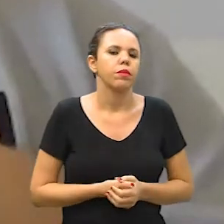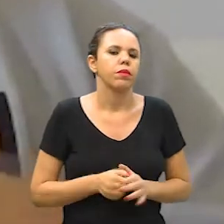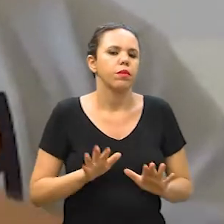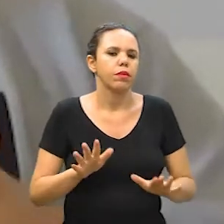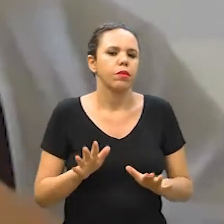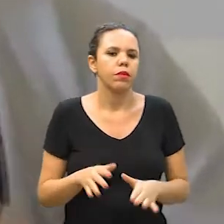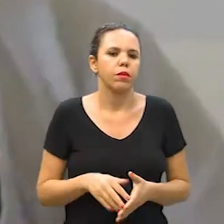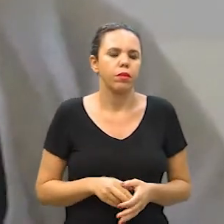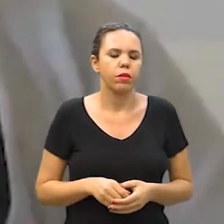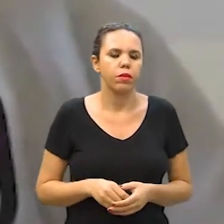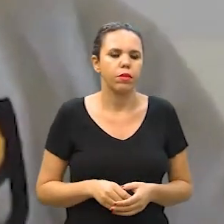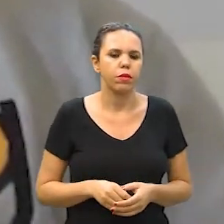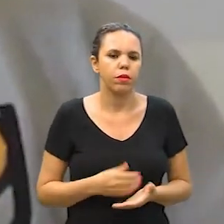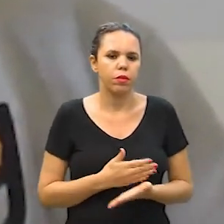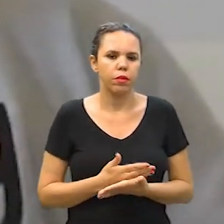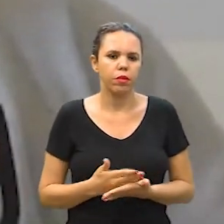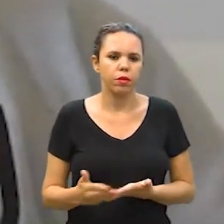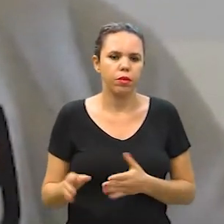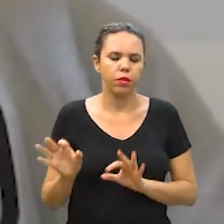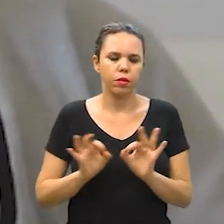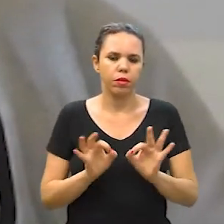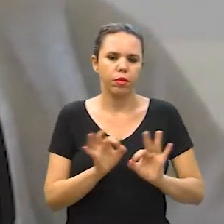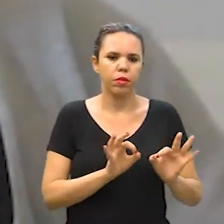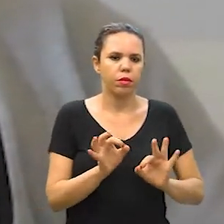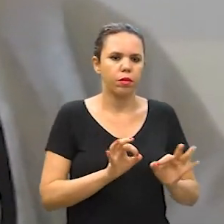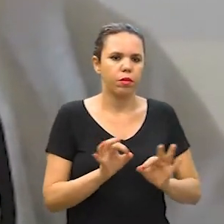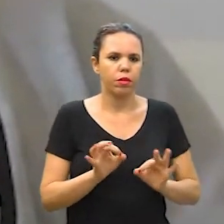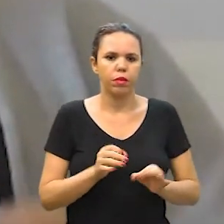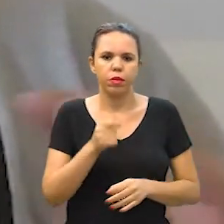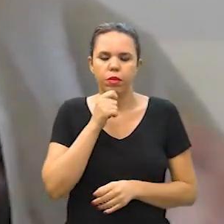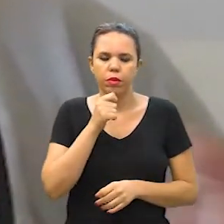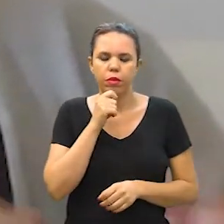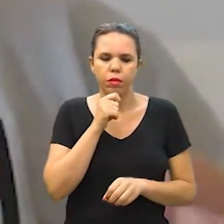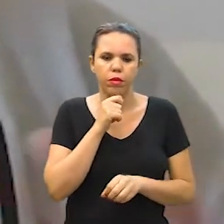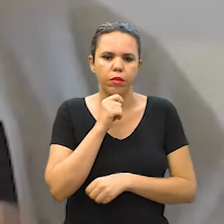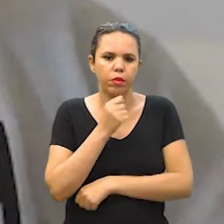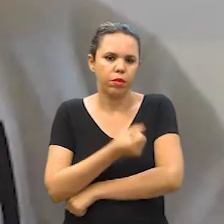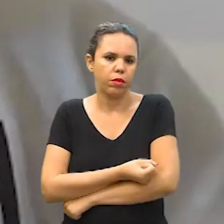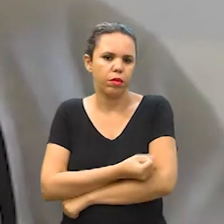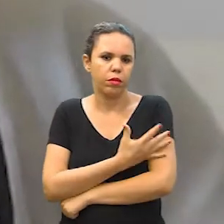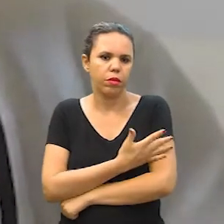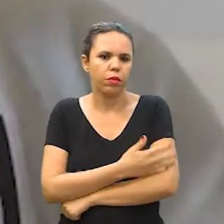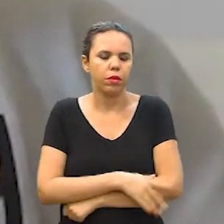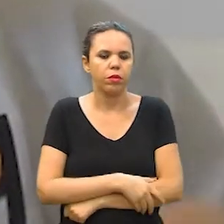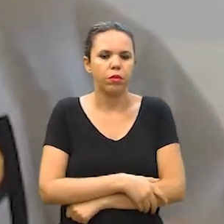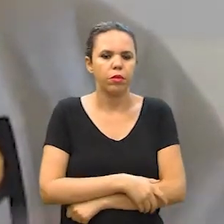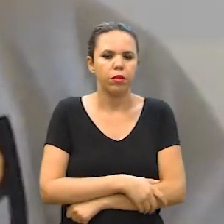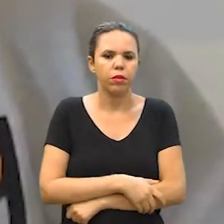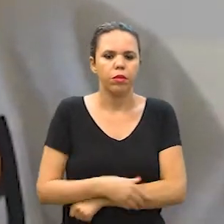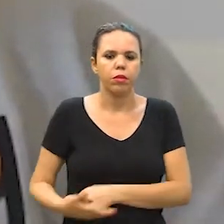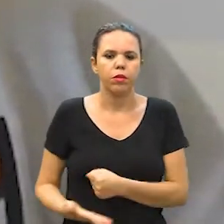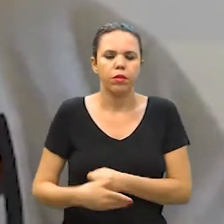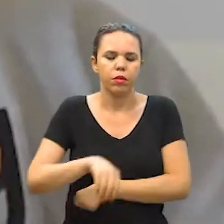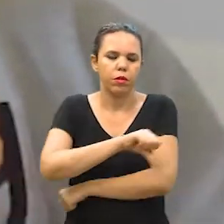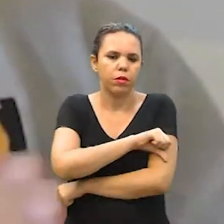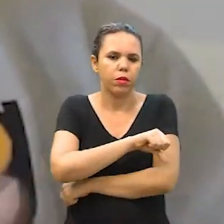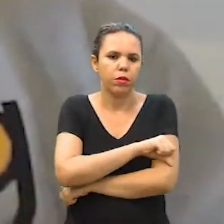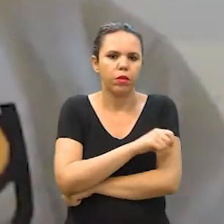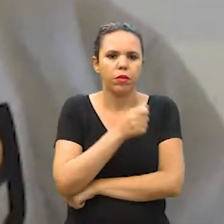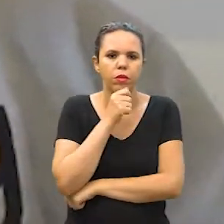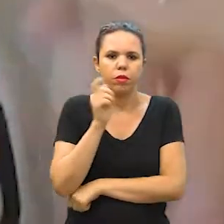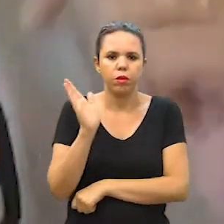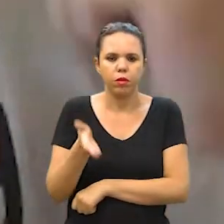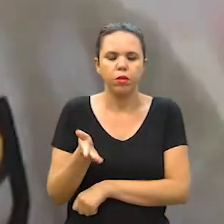mas a vantagem é que se ele começa a se preparar quando ele ainda está no ensino fundamental, lá no 9º ano,